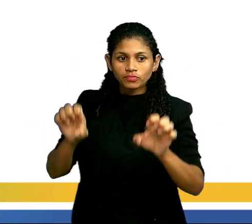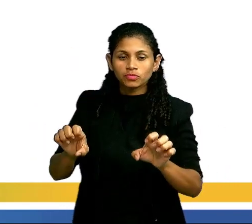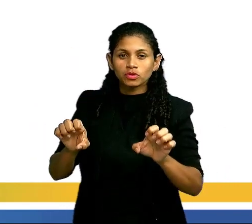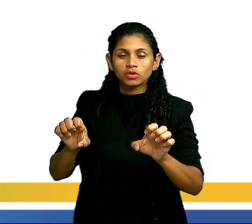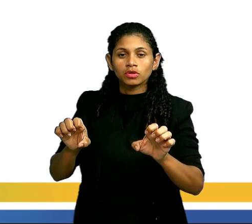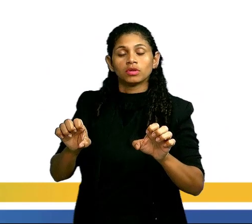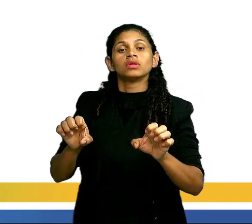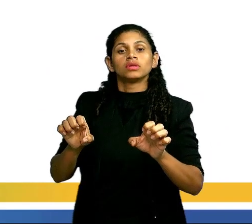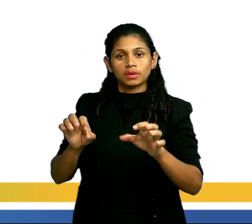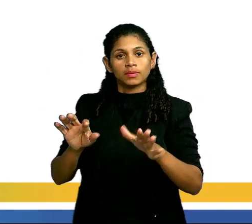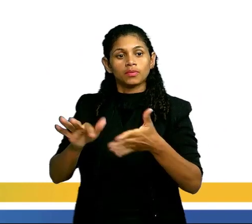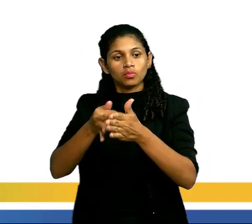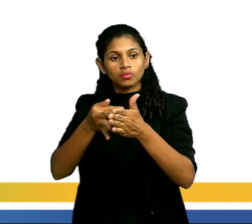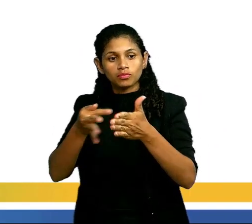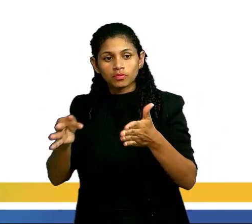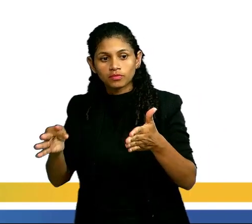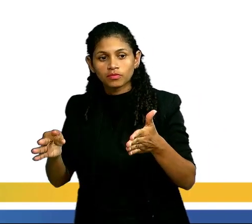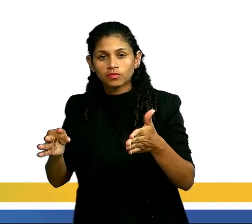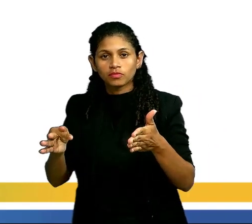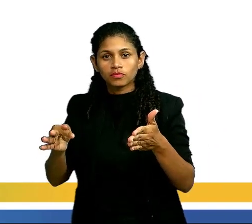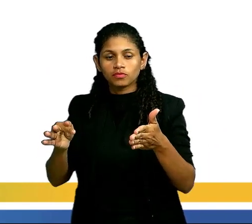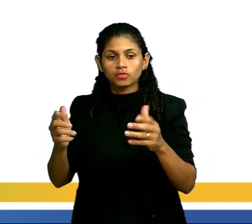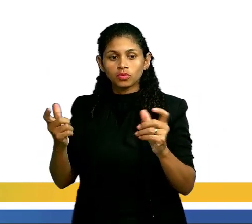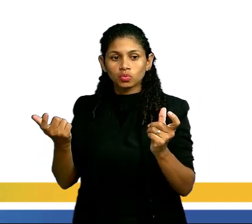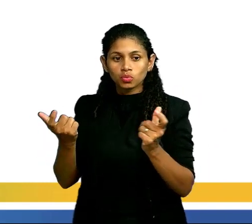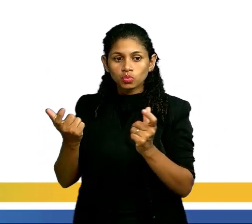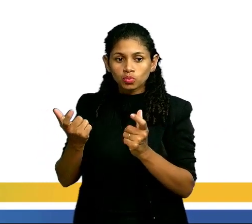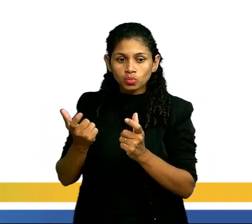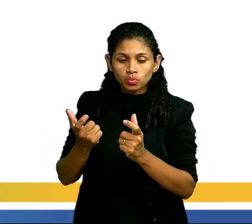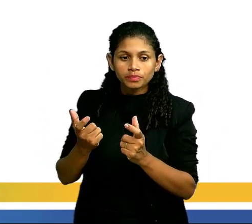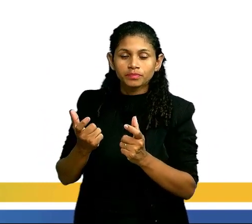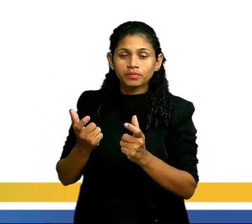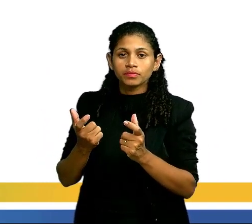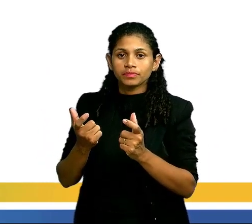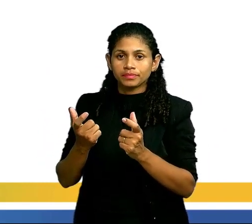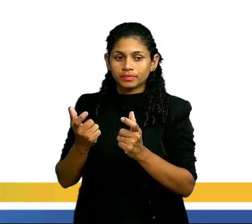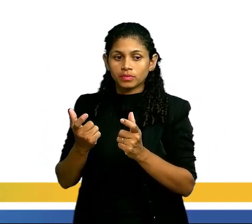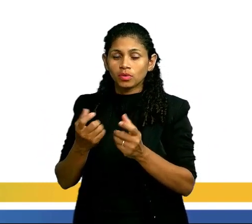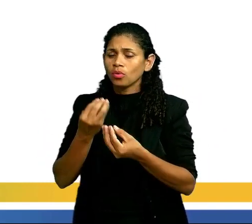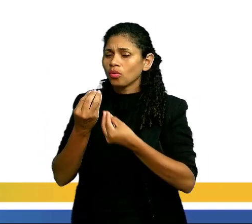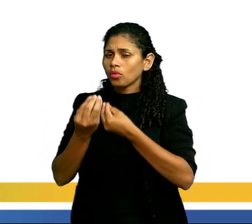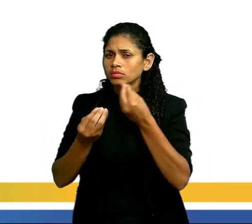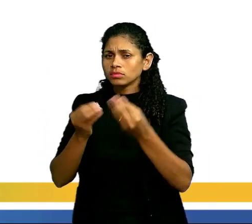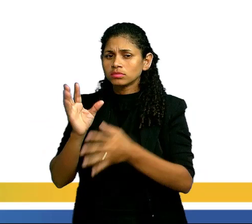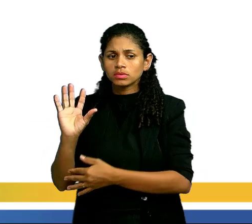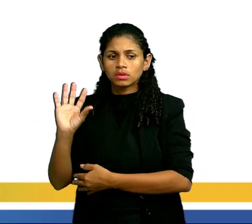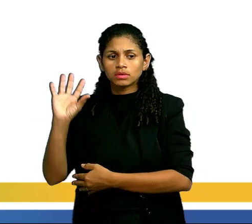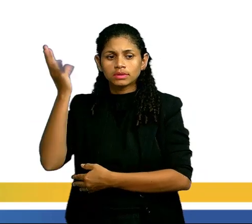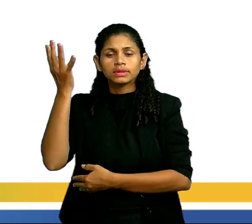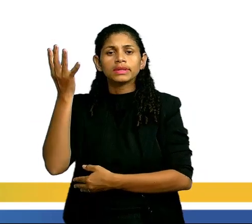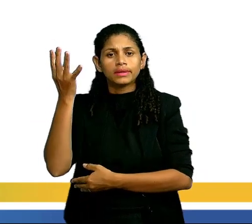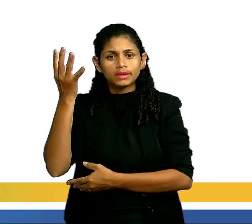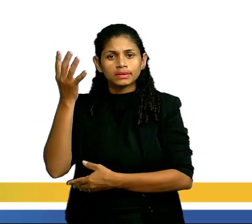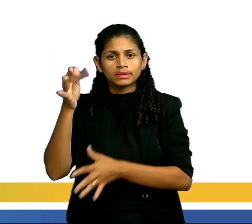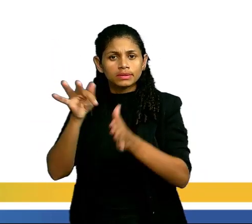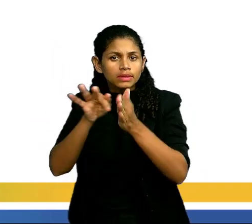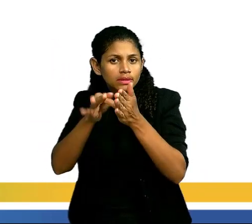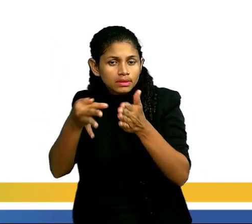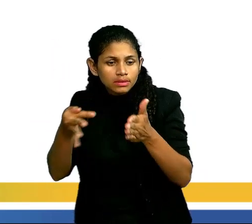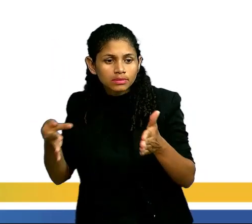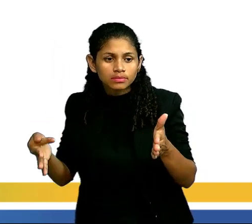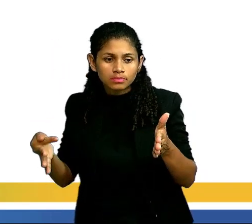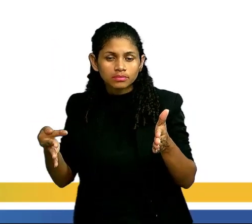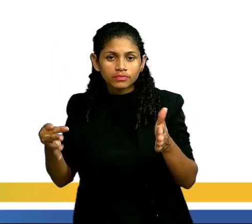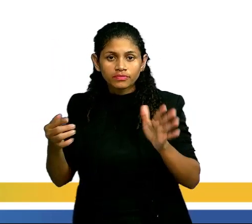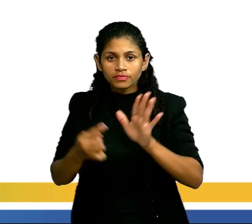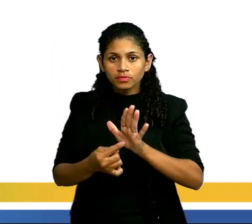condensada, uma fórmula bastão ou uma fórmula linha. Como que funcionam essas fórmulas? A fórmula estrutural ela vai mostrar o